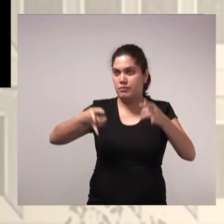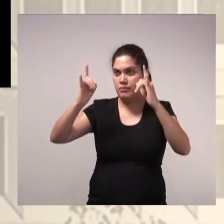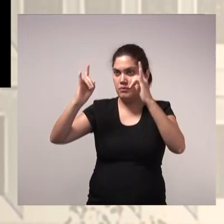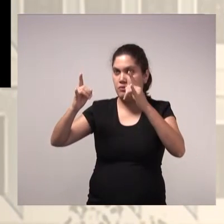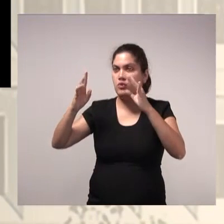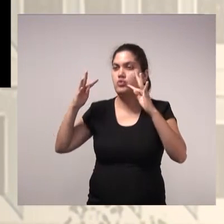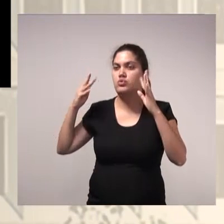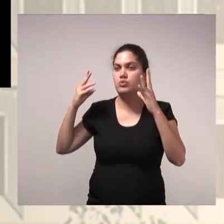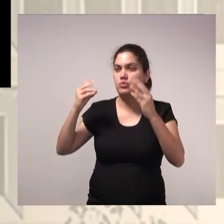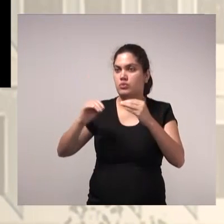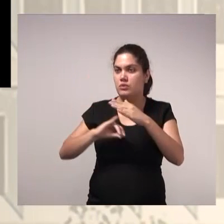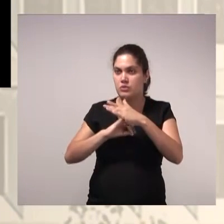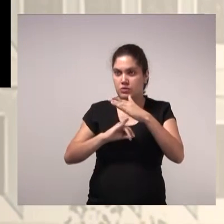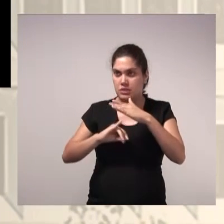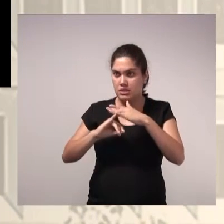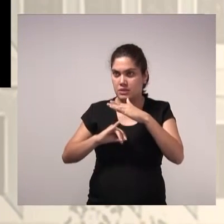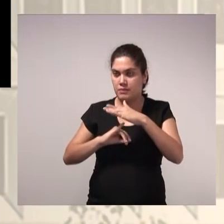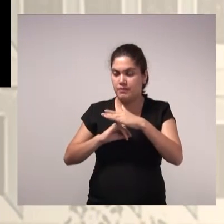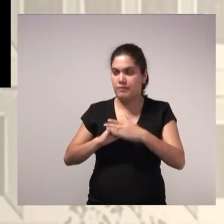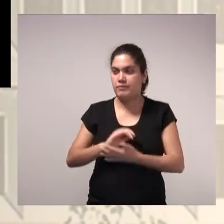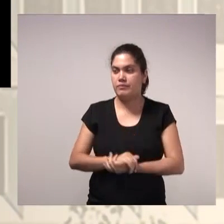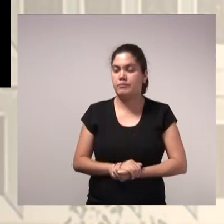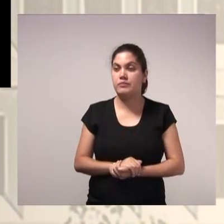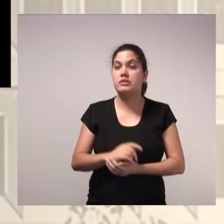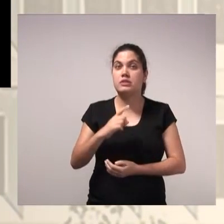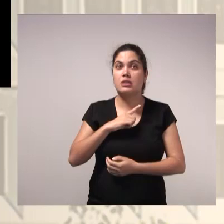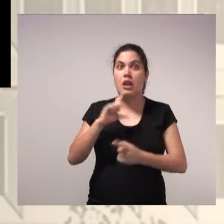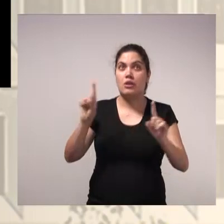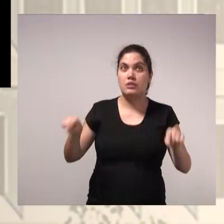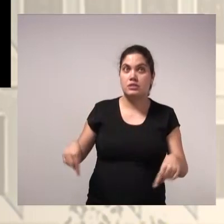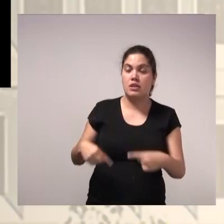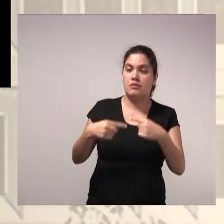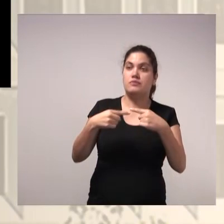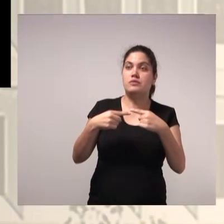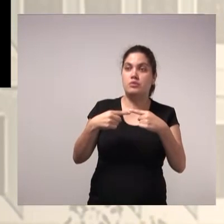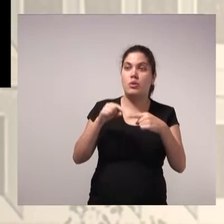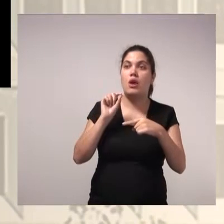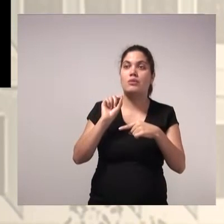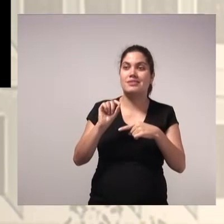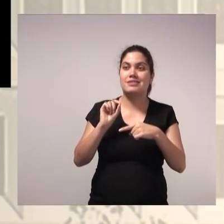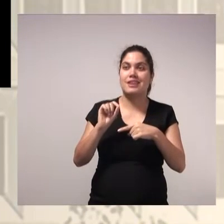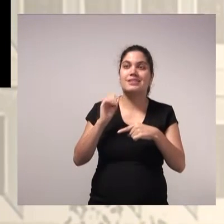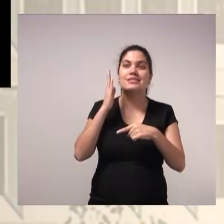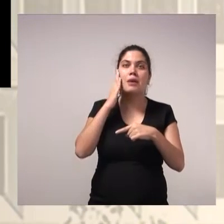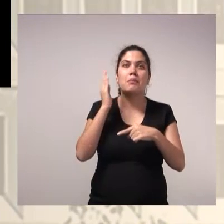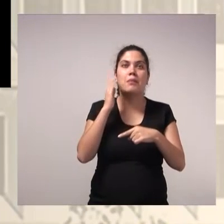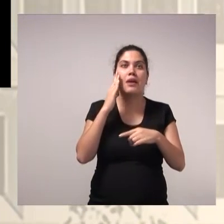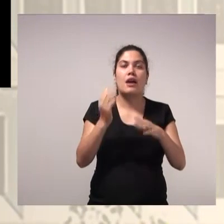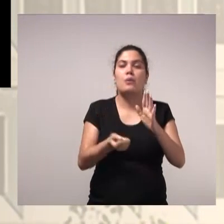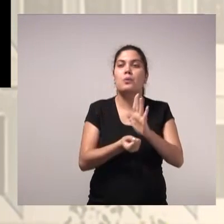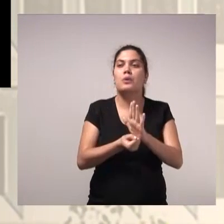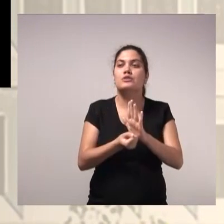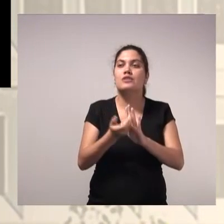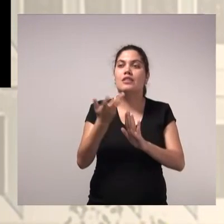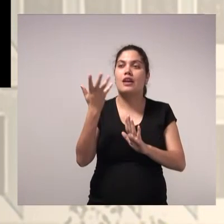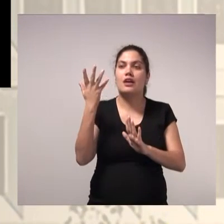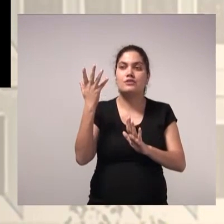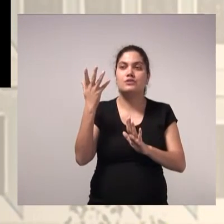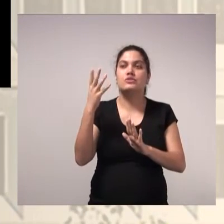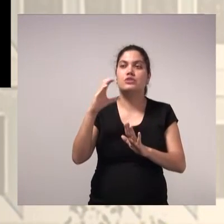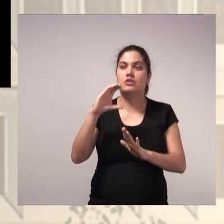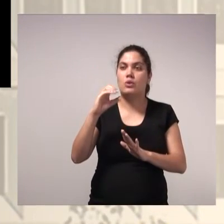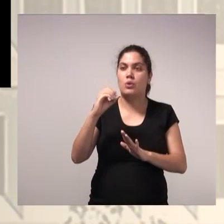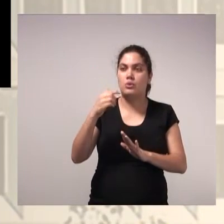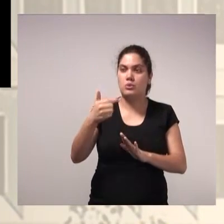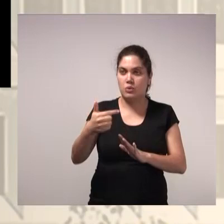todo. Mas a gente tinha um desafio extra, que era saber a quantidade de gás